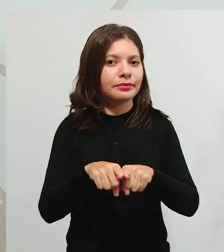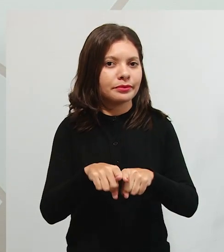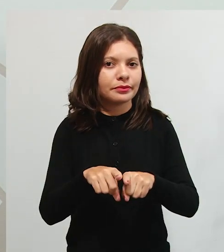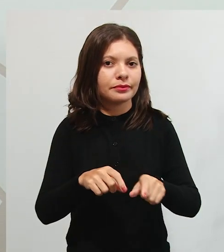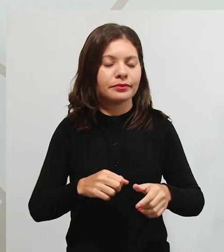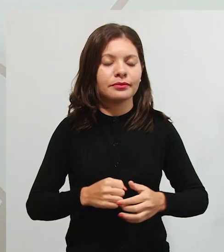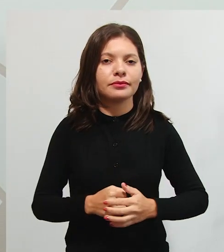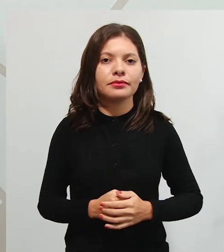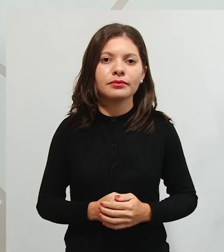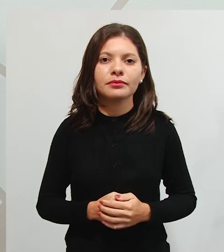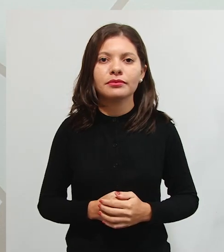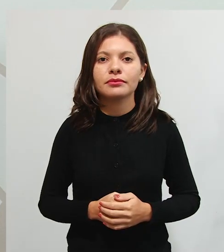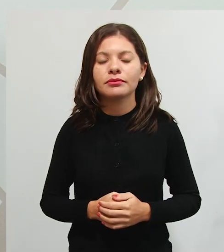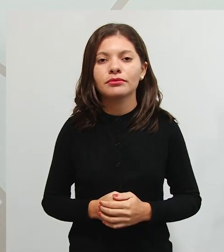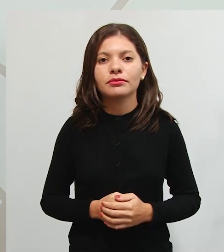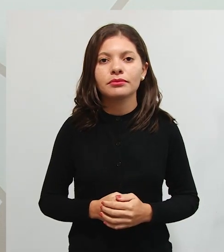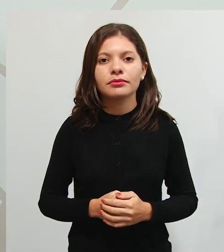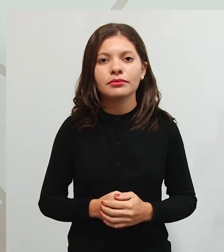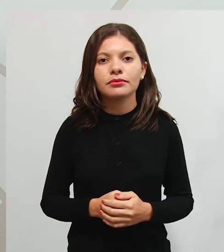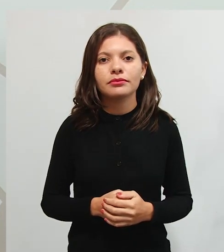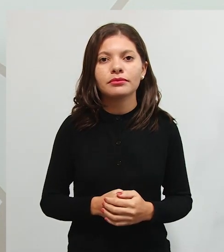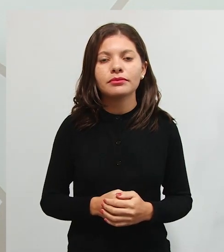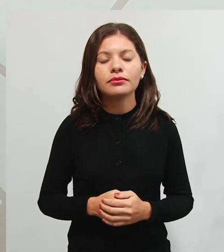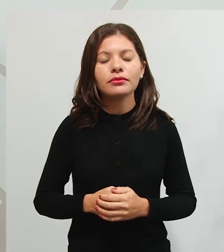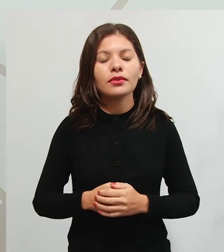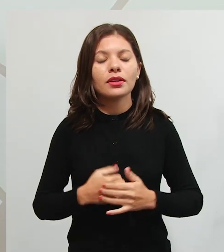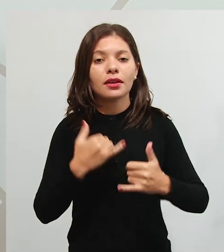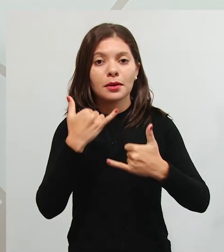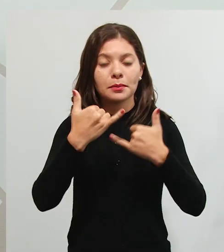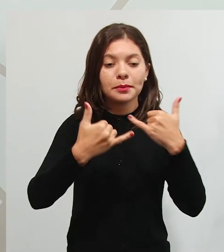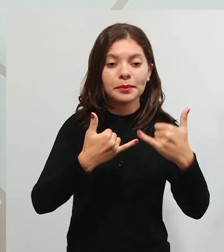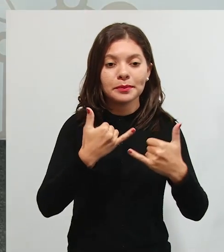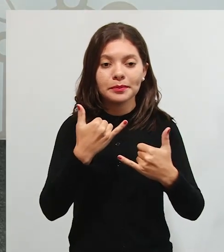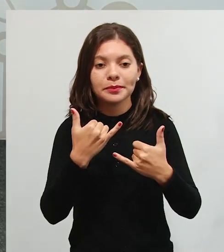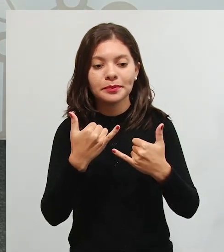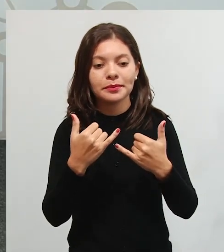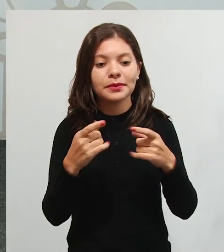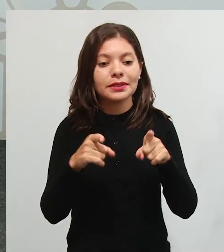né? E a brincadeira,